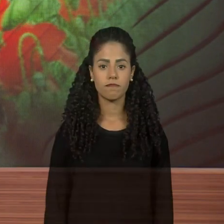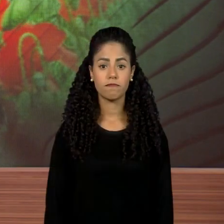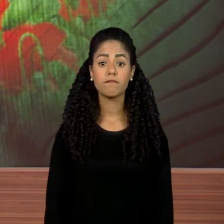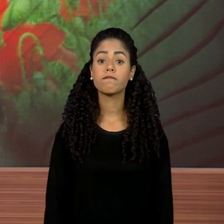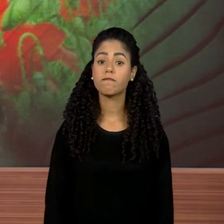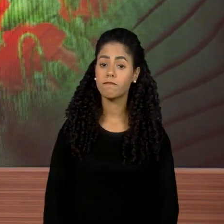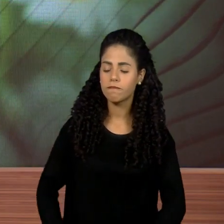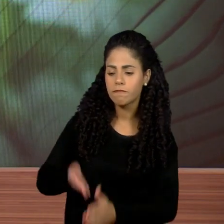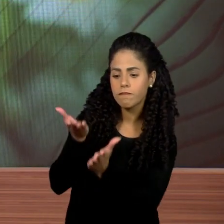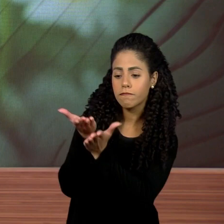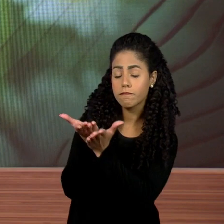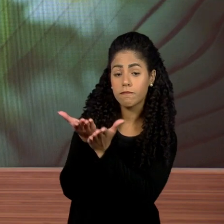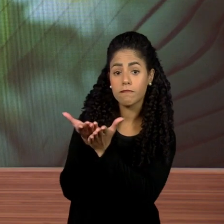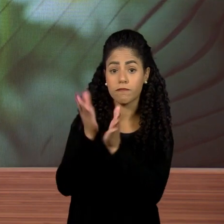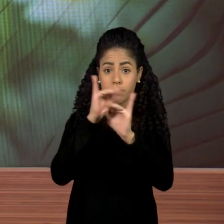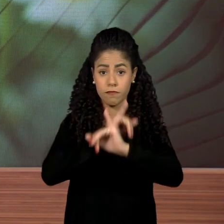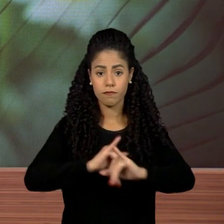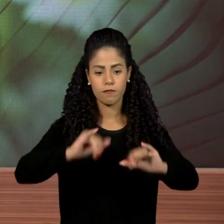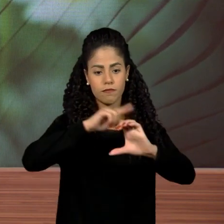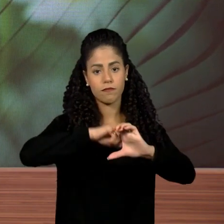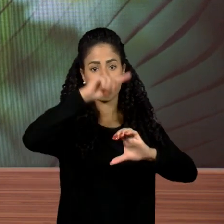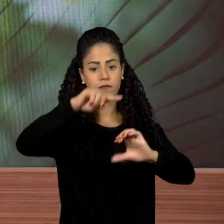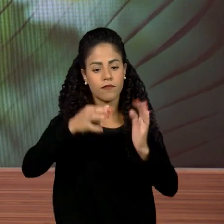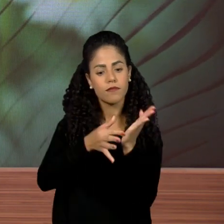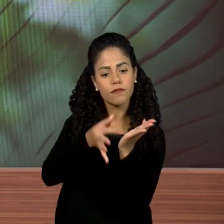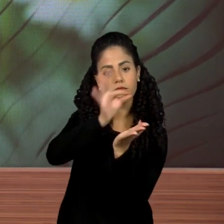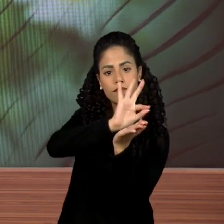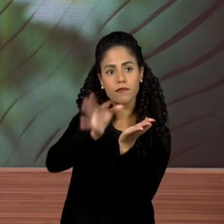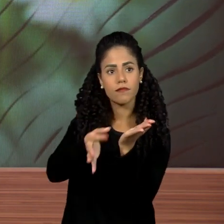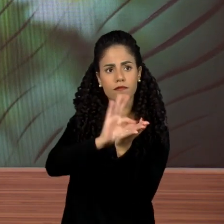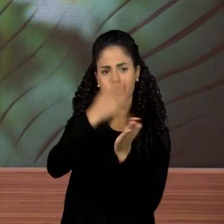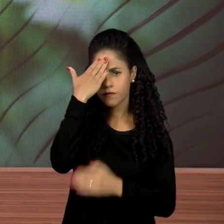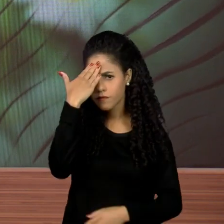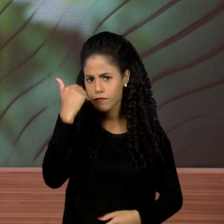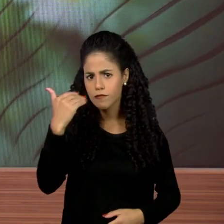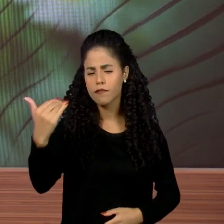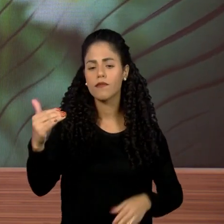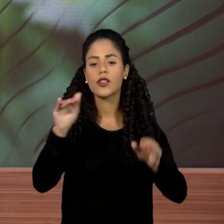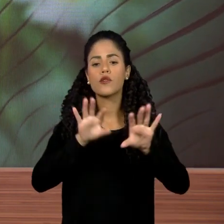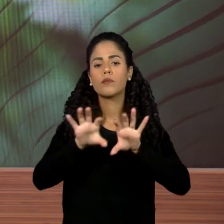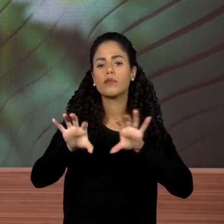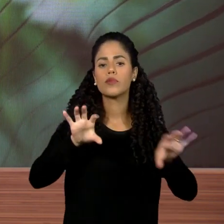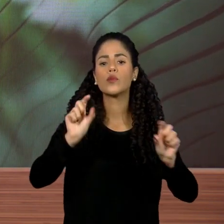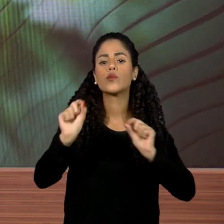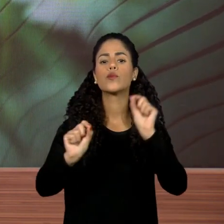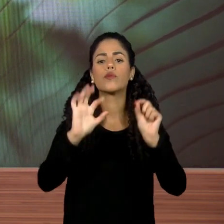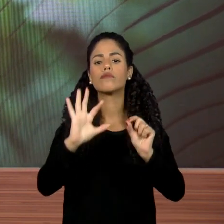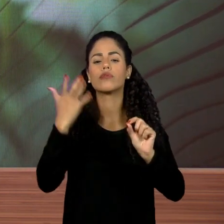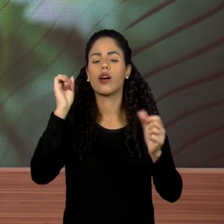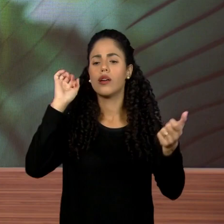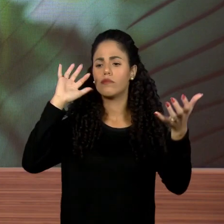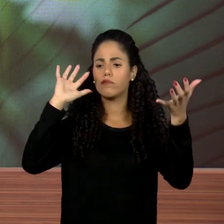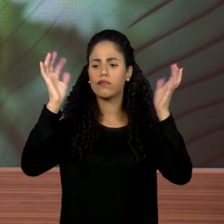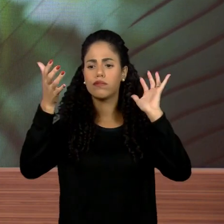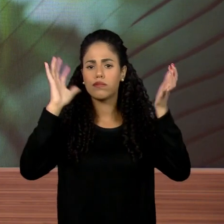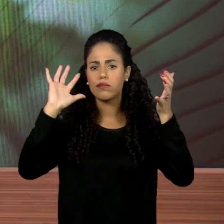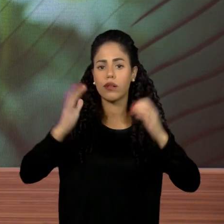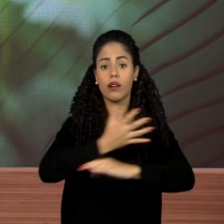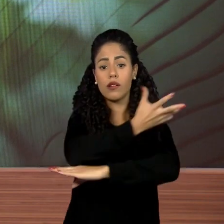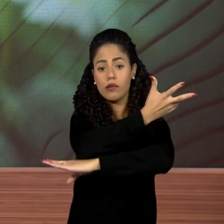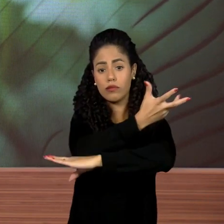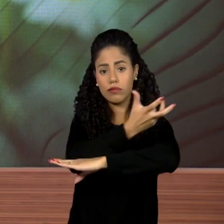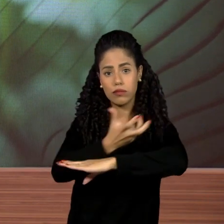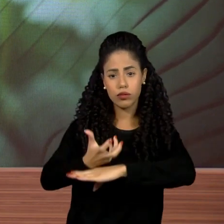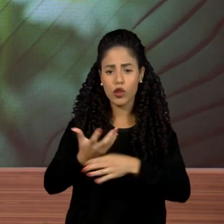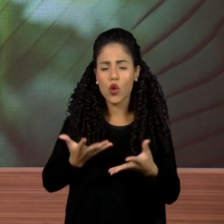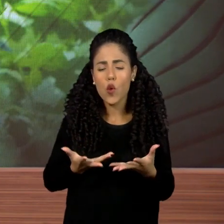Estudo publicado na revista científica Journal of Ecology alerta para o impacto da crise climática na caatinga. As